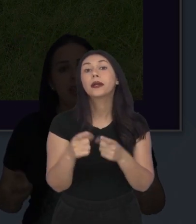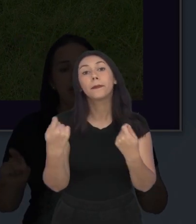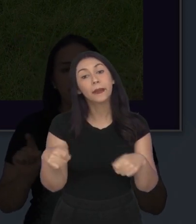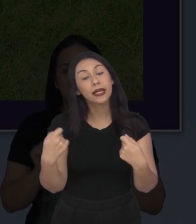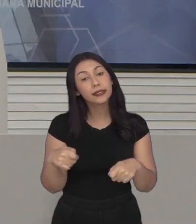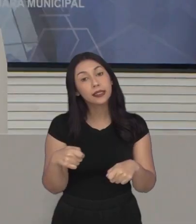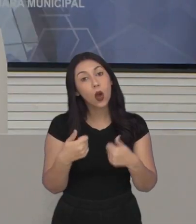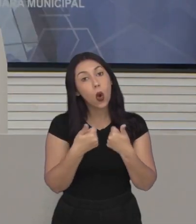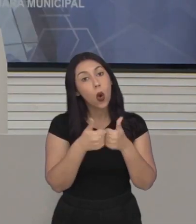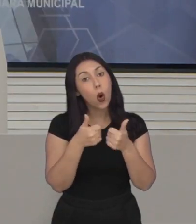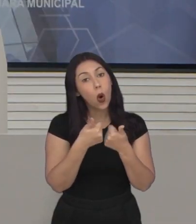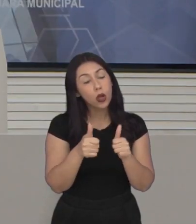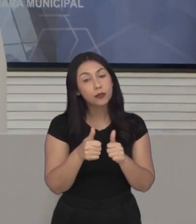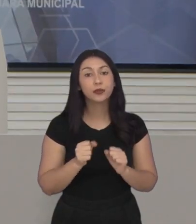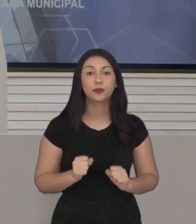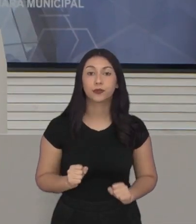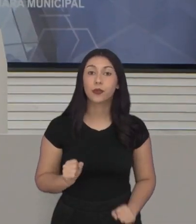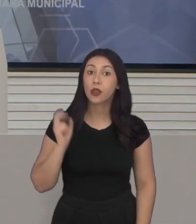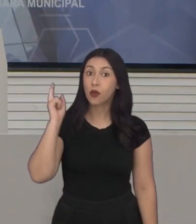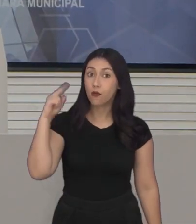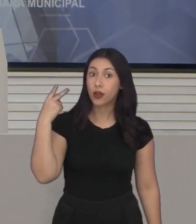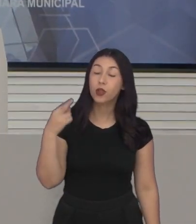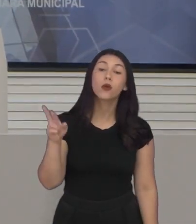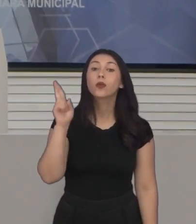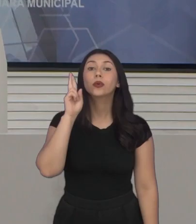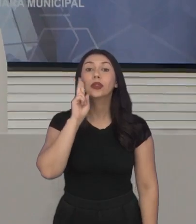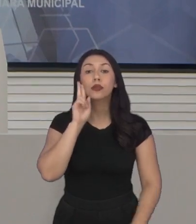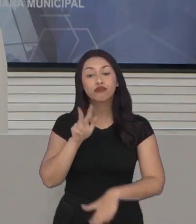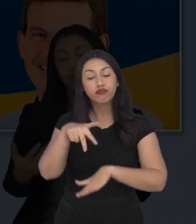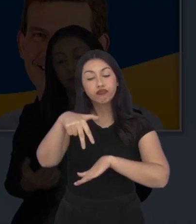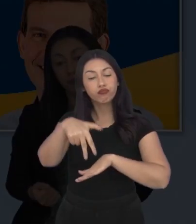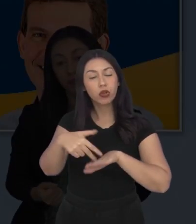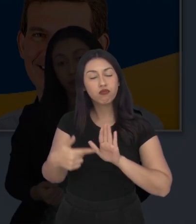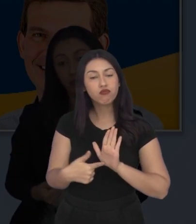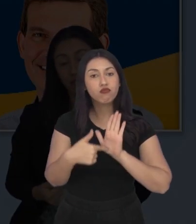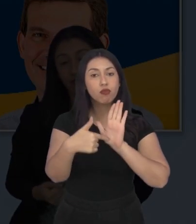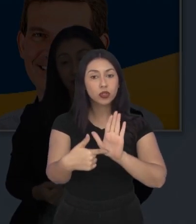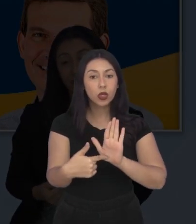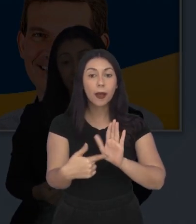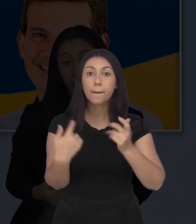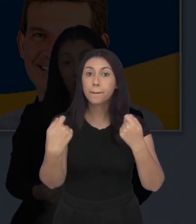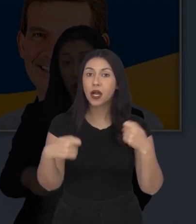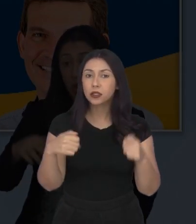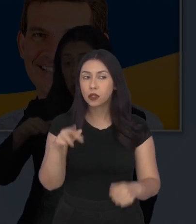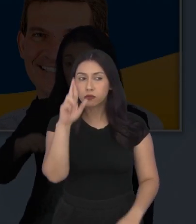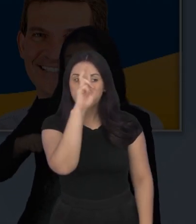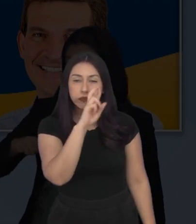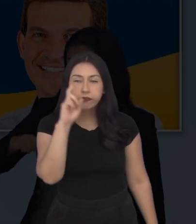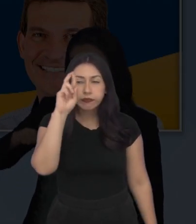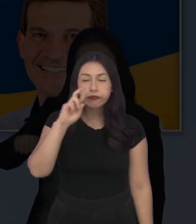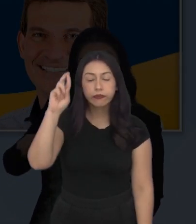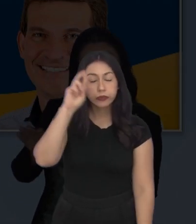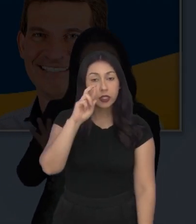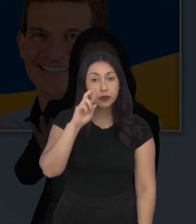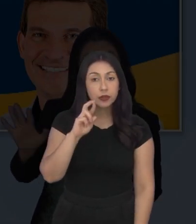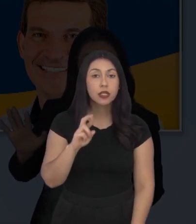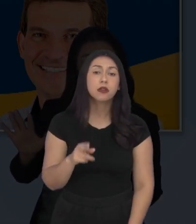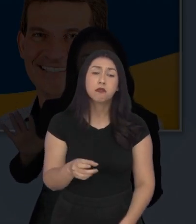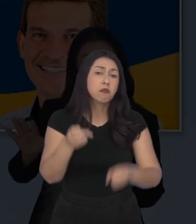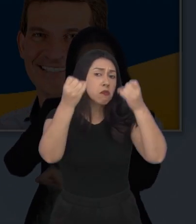no calendário vacinal da rede pública. Enquanto a nossa cidade está fora da lista, o jeito é focar nas ações de prevenção.